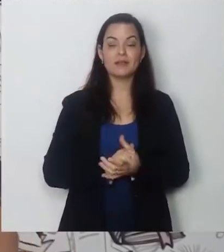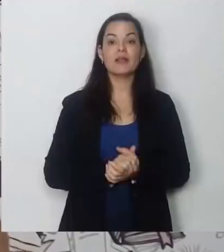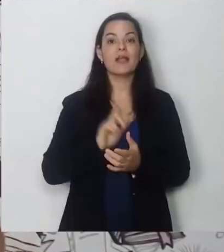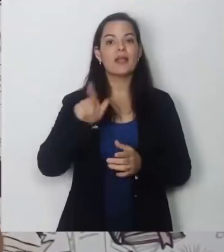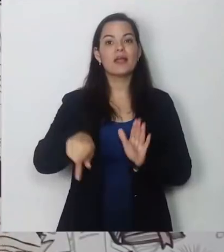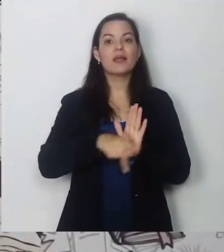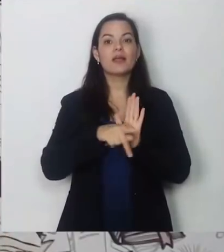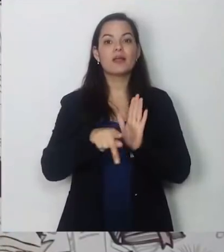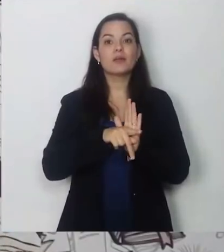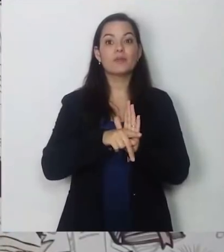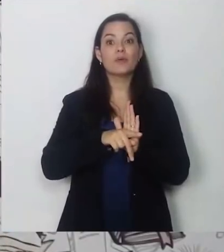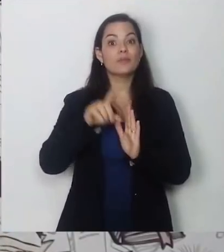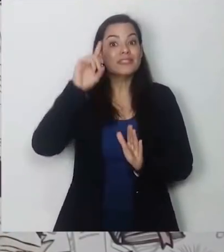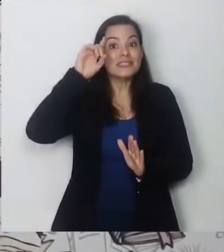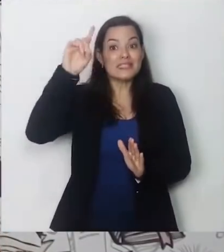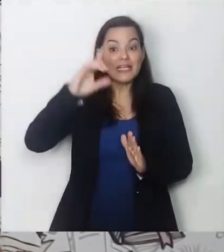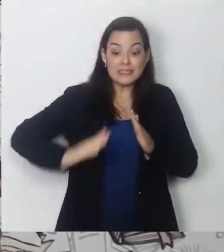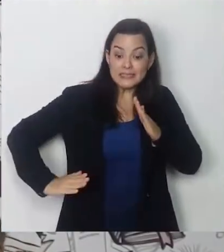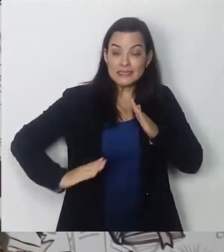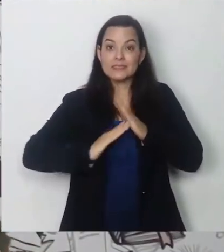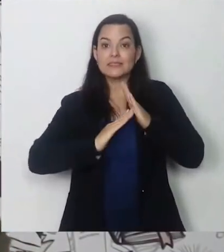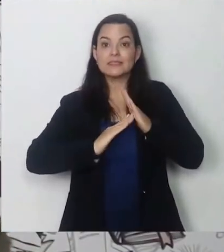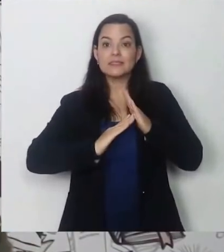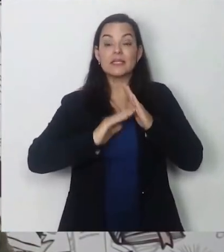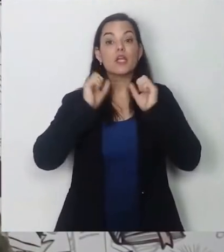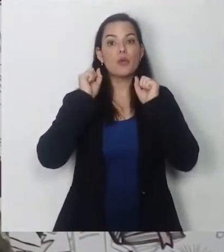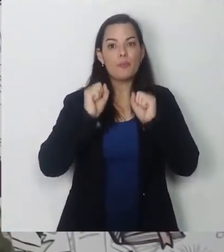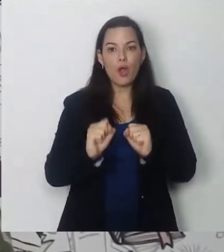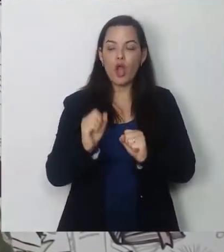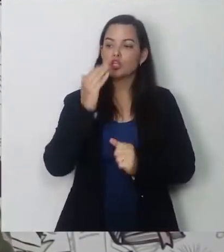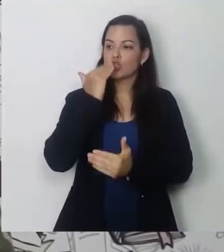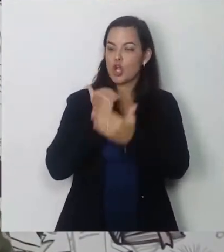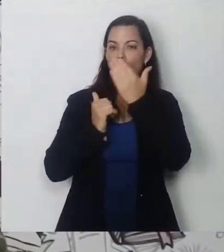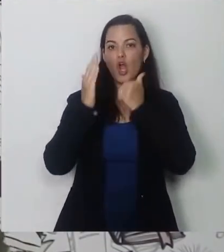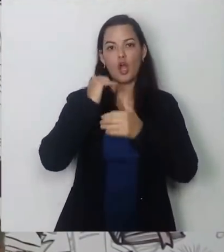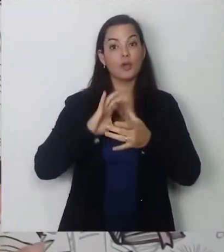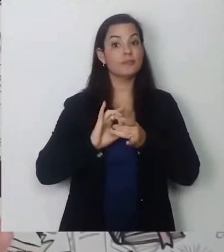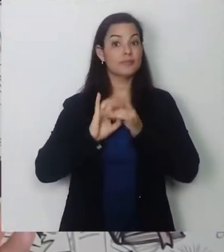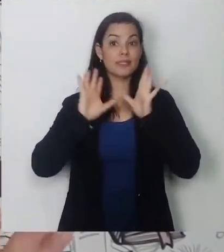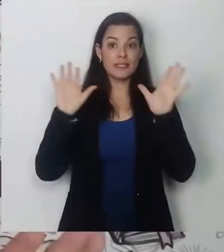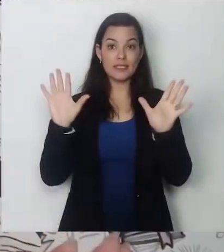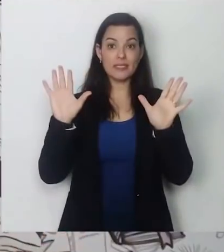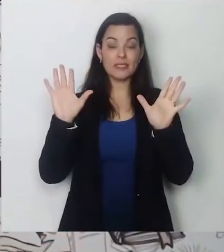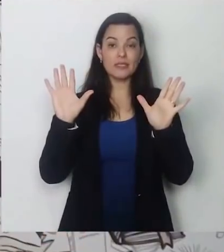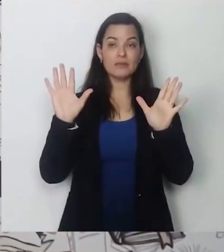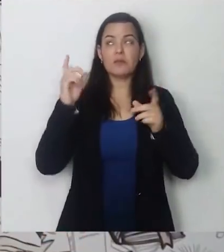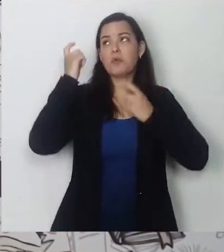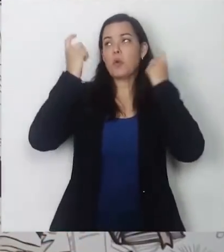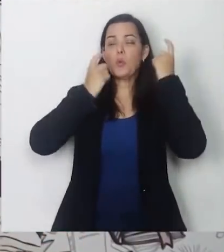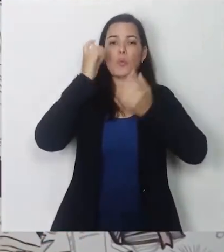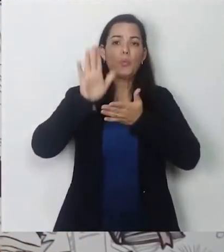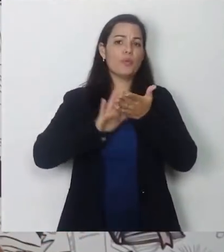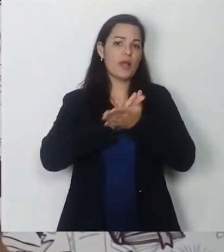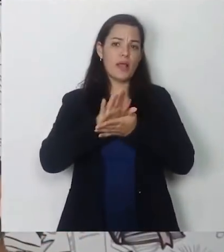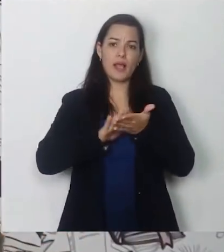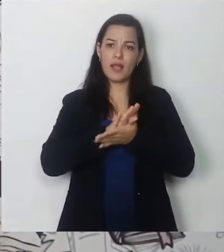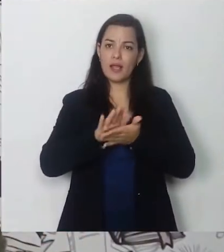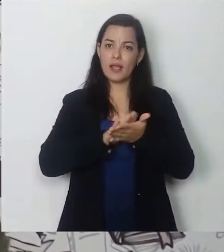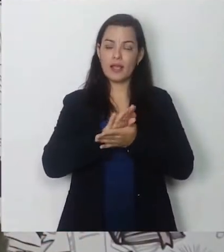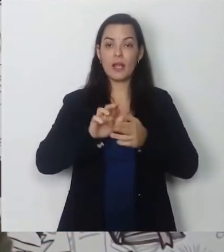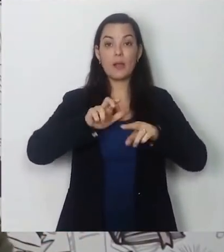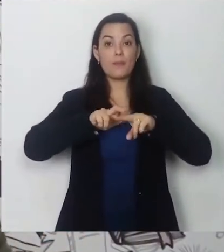é aquele prazo limite onde nós podemos consumir aquele produto sem nos preocuparmos com